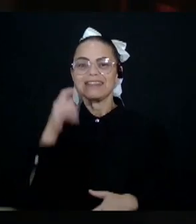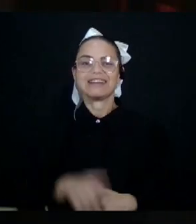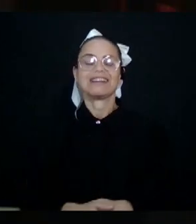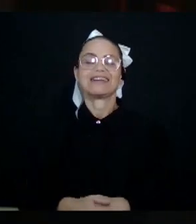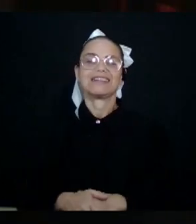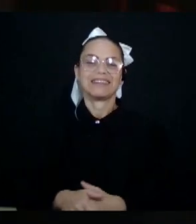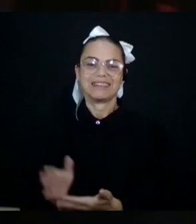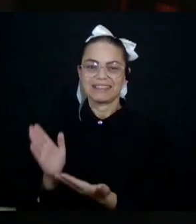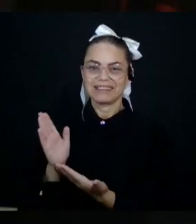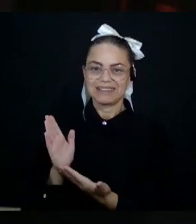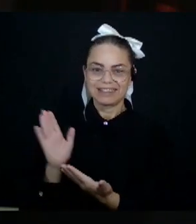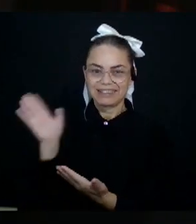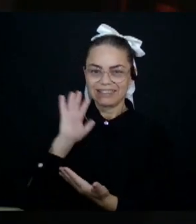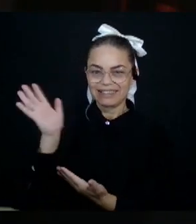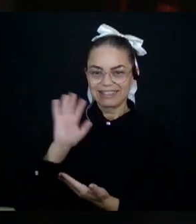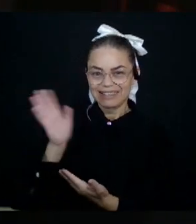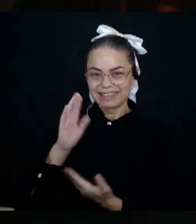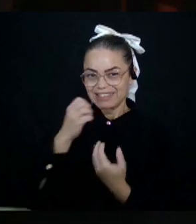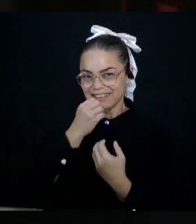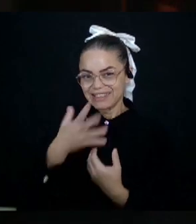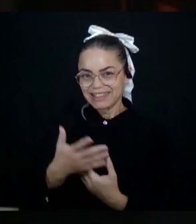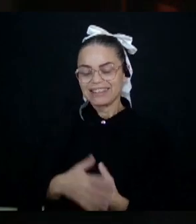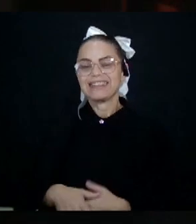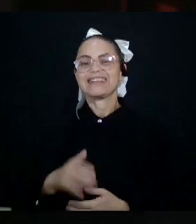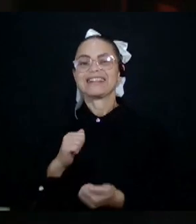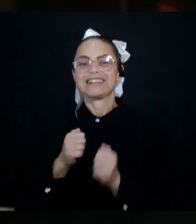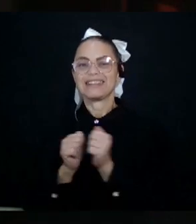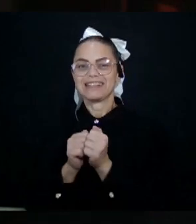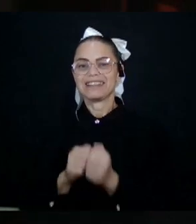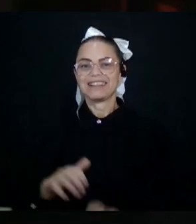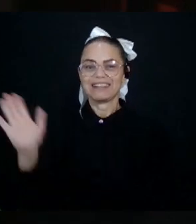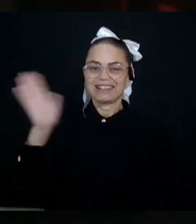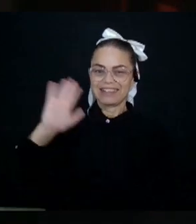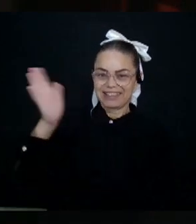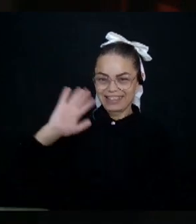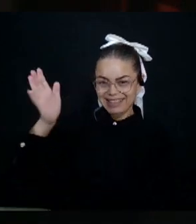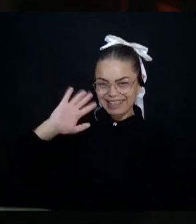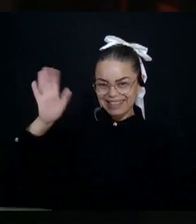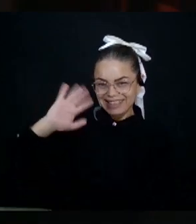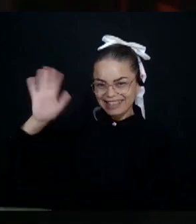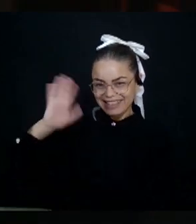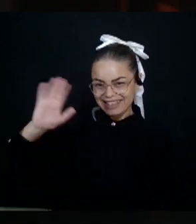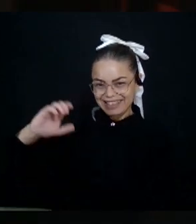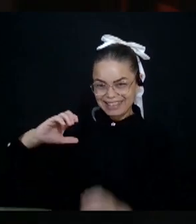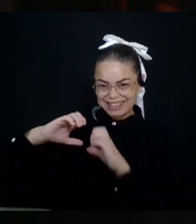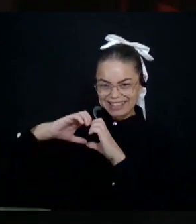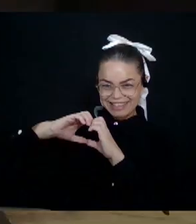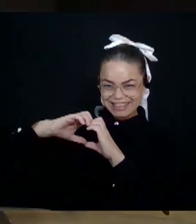Matosinho. Obrigada pela sua audiência, pela sua companhia. Fique bem e até lá. Tchau, tchau.